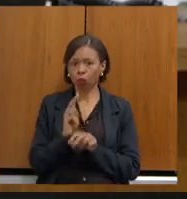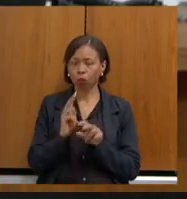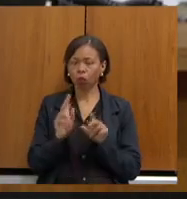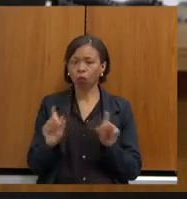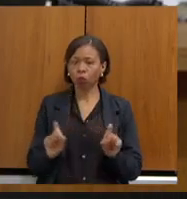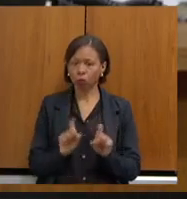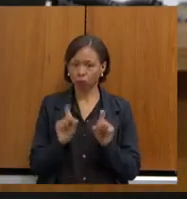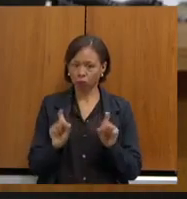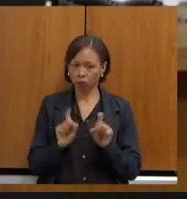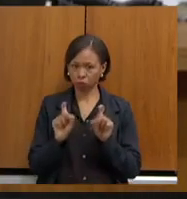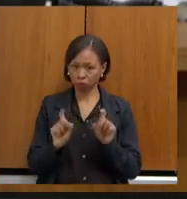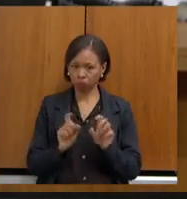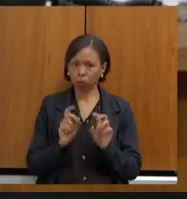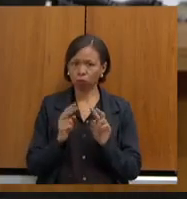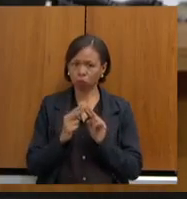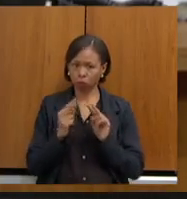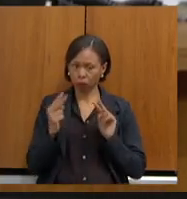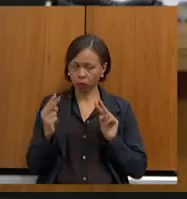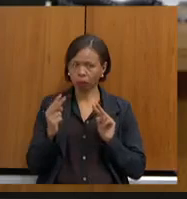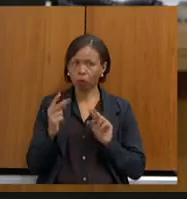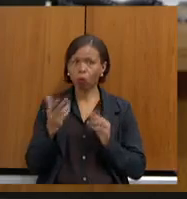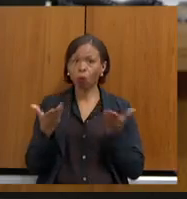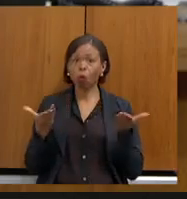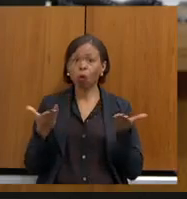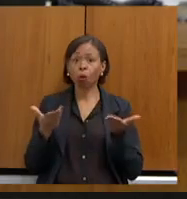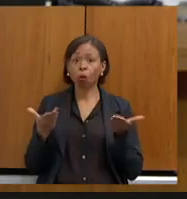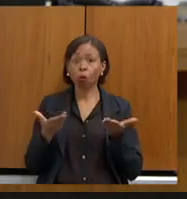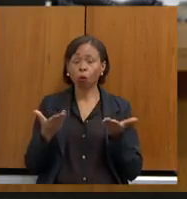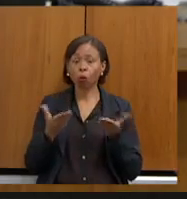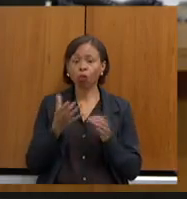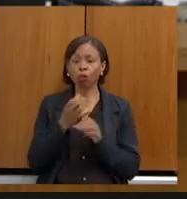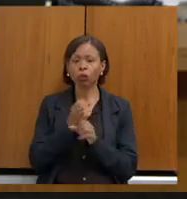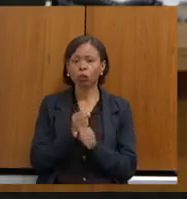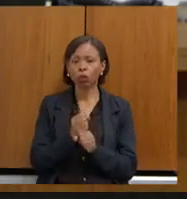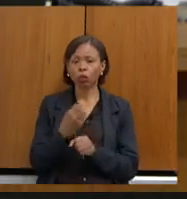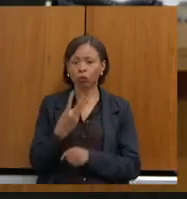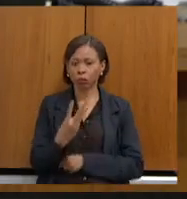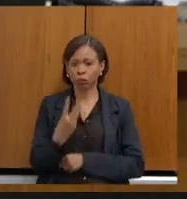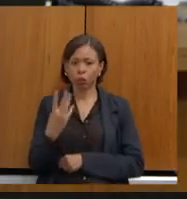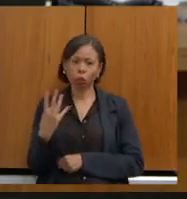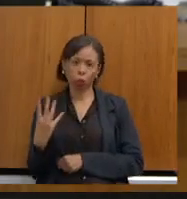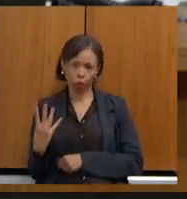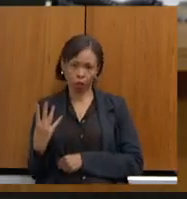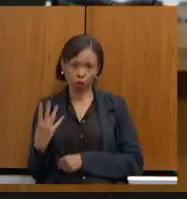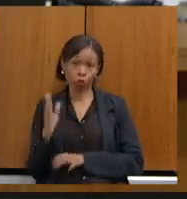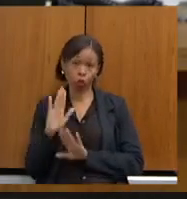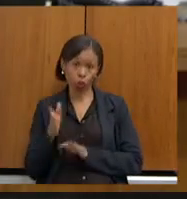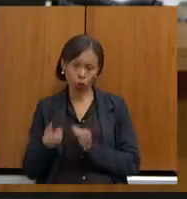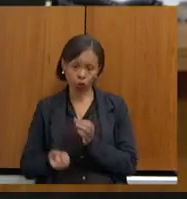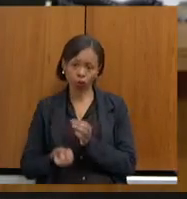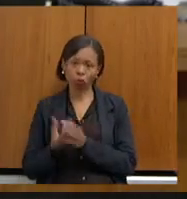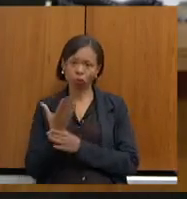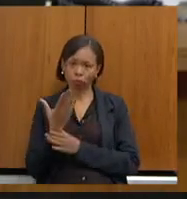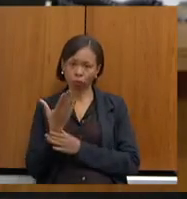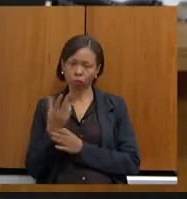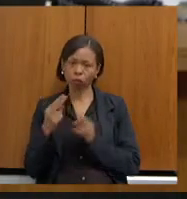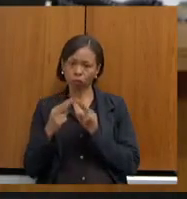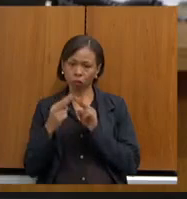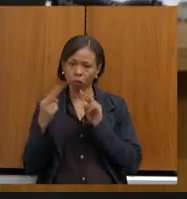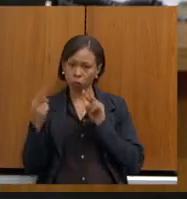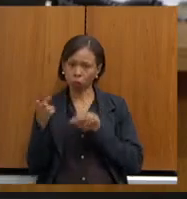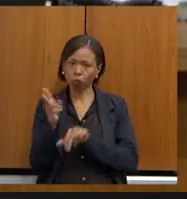hoje nós estamos com 34 unidades já com o plantão implantado é